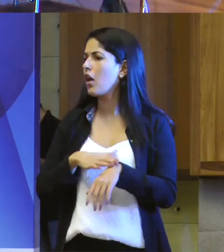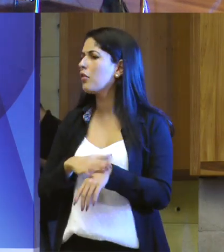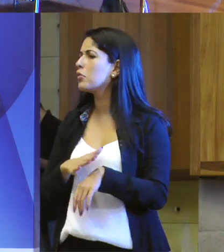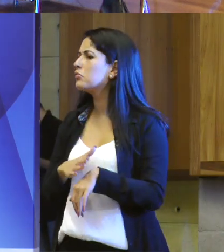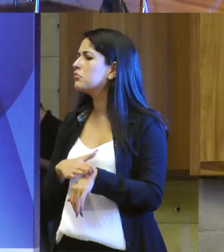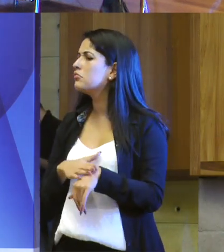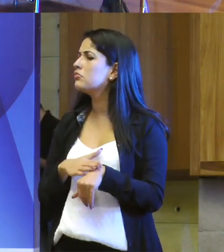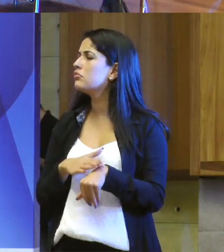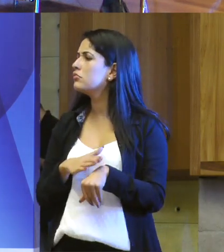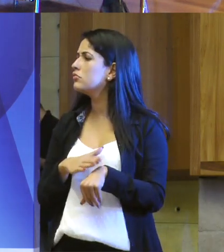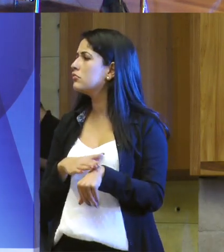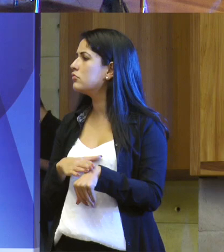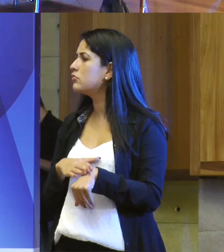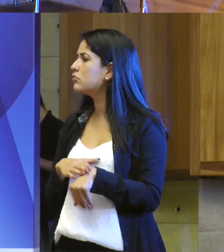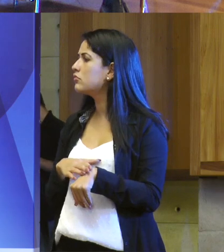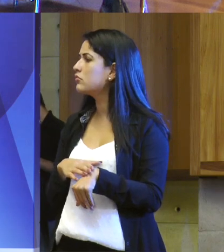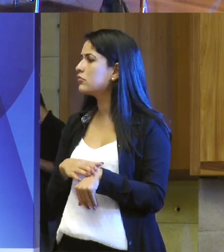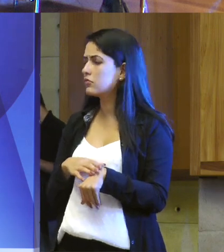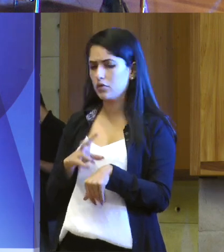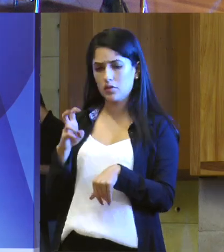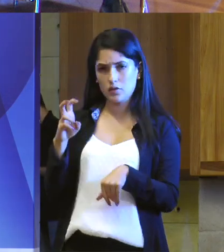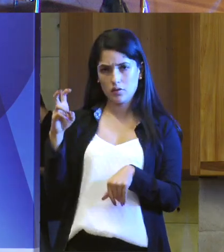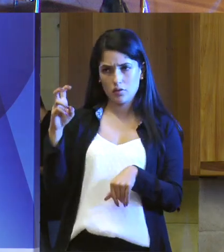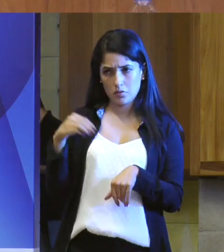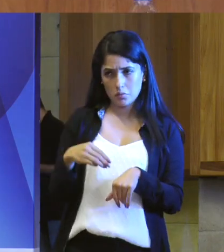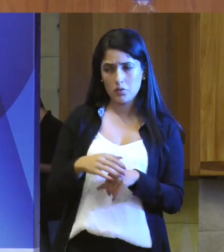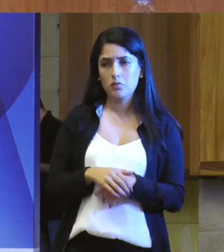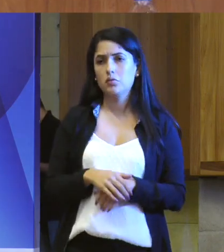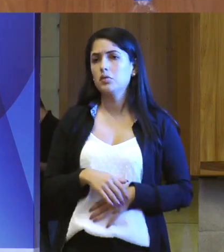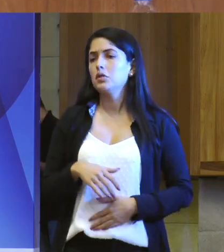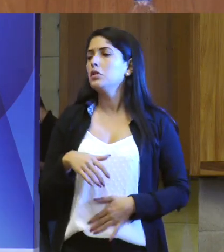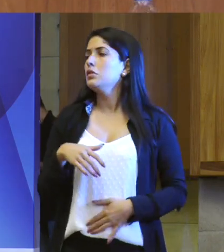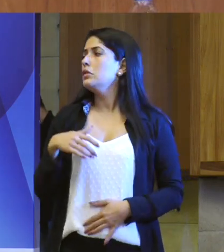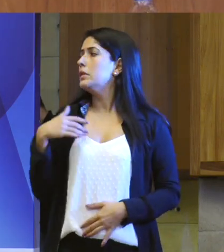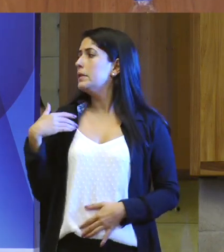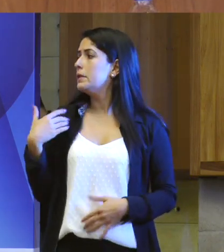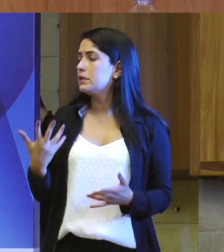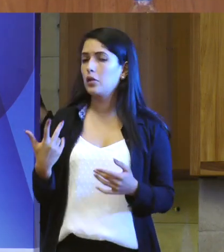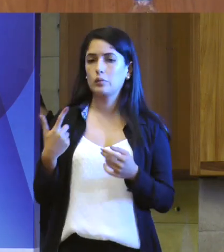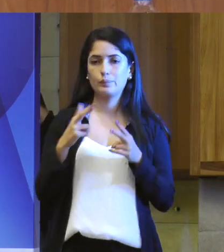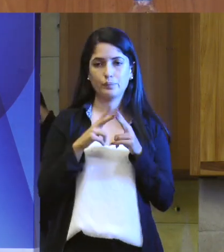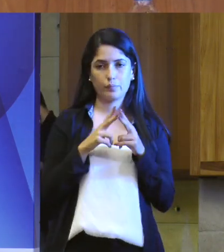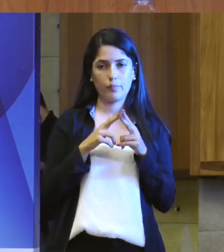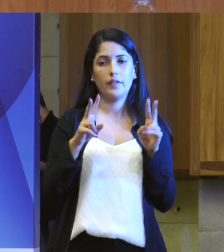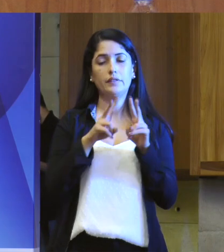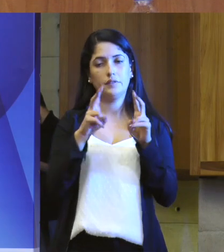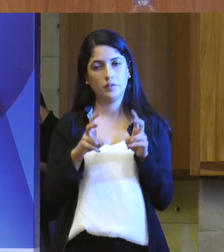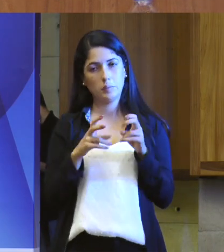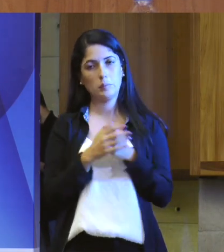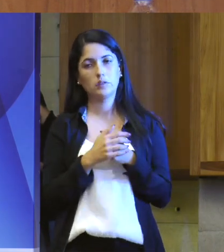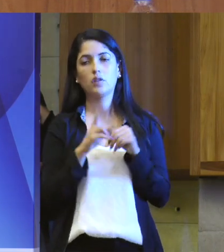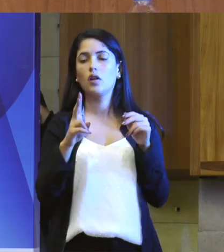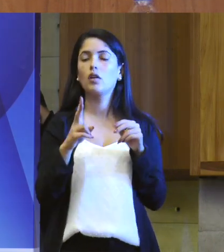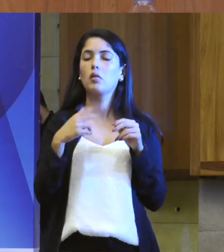tempo cinco minutos então eu falei de dois outros temas sobre as negociações